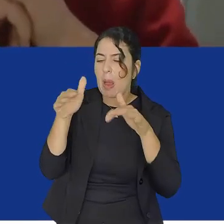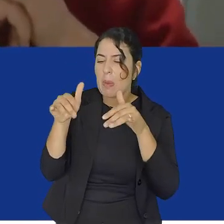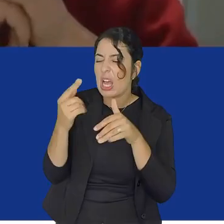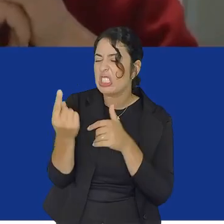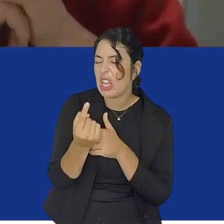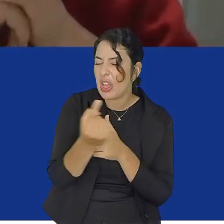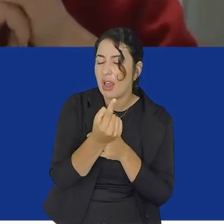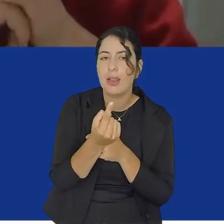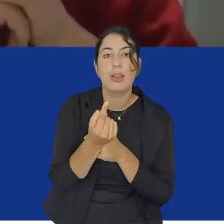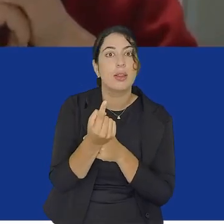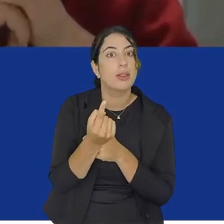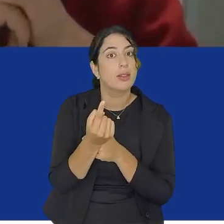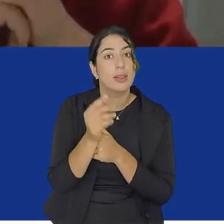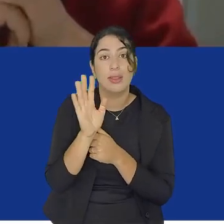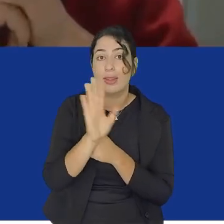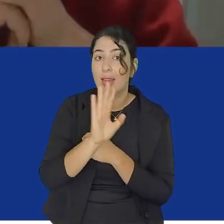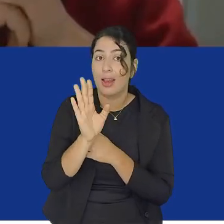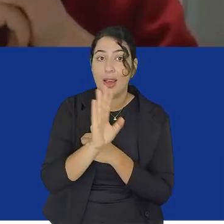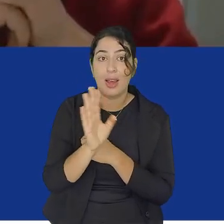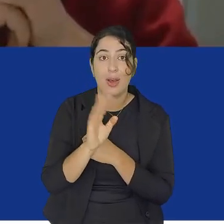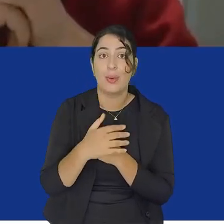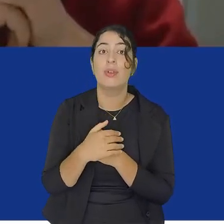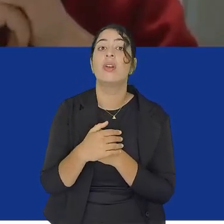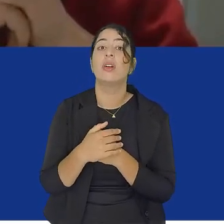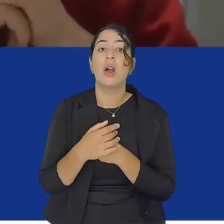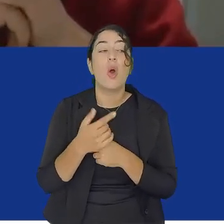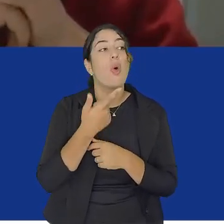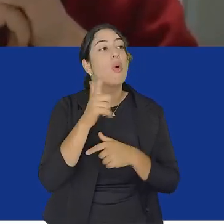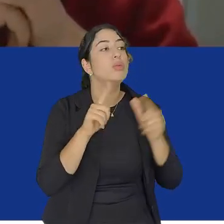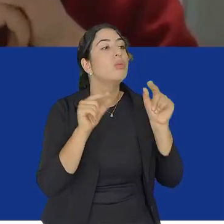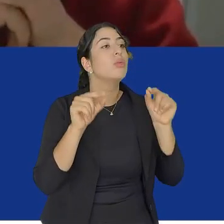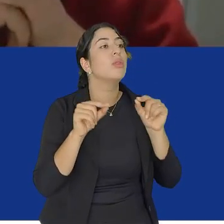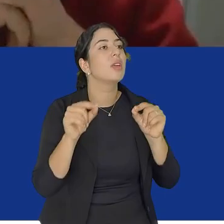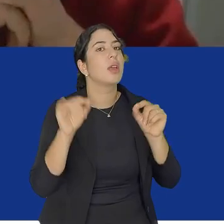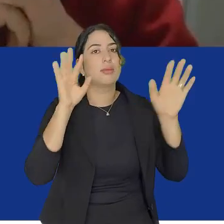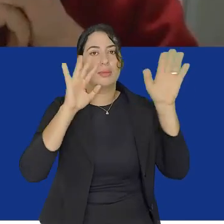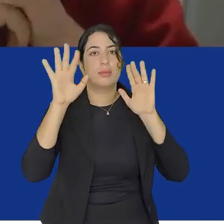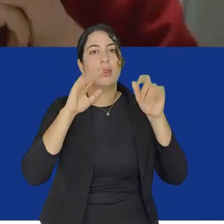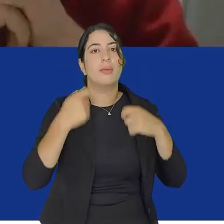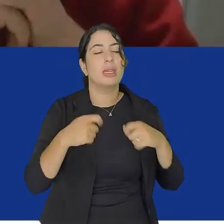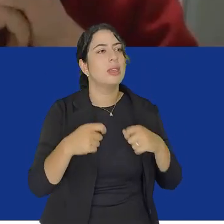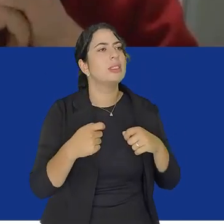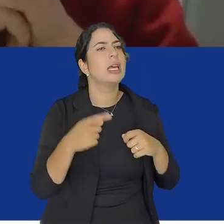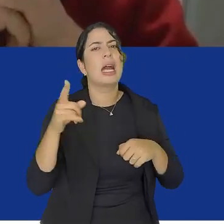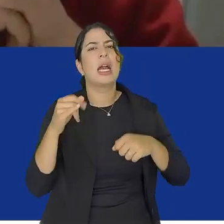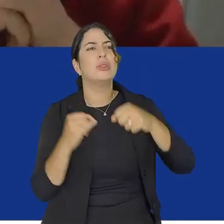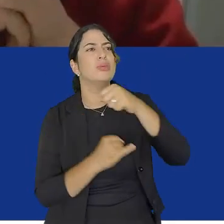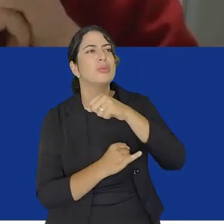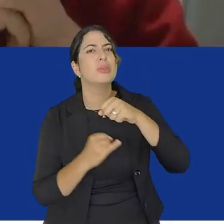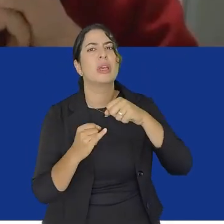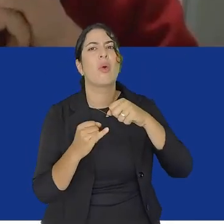né, alternativas institucionais para minimizar as coisas que estão acontecendo, os danos que estão acontecendo, para